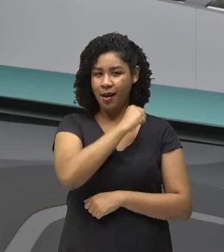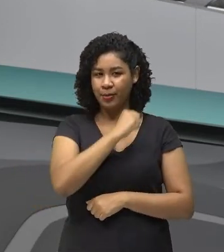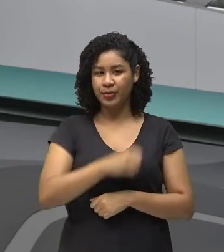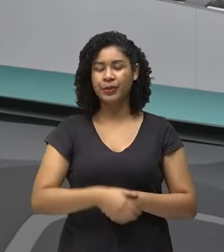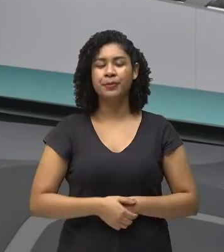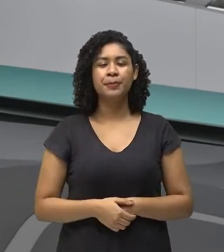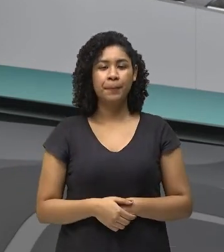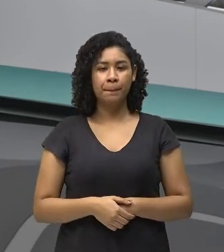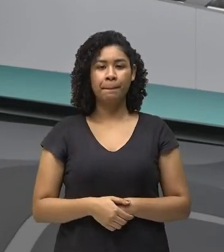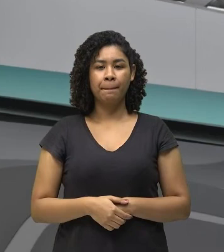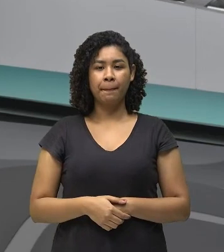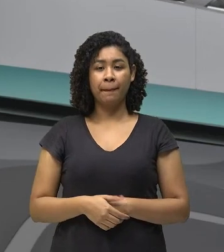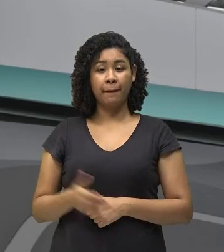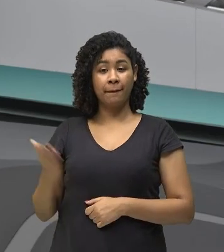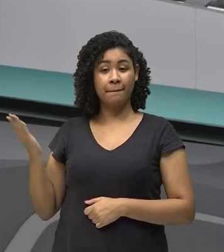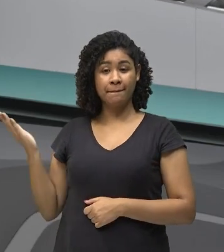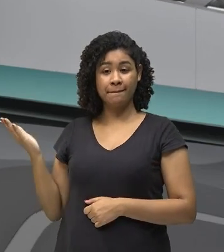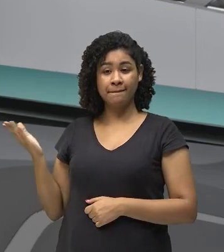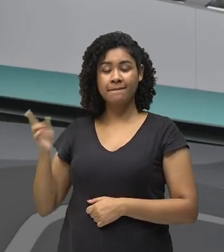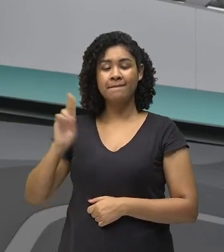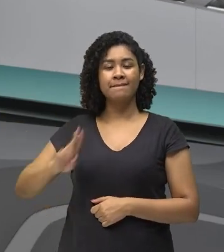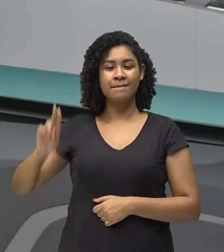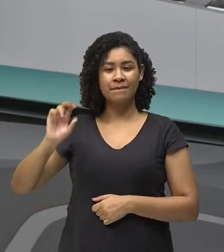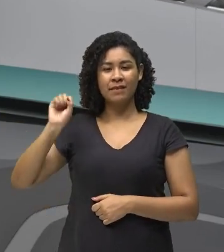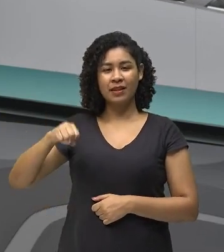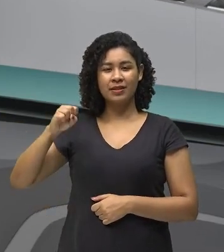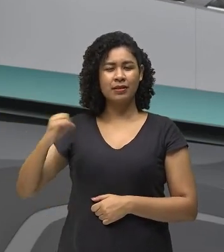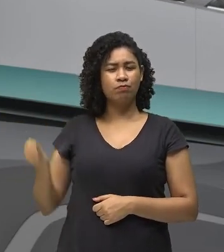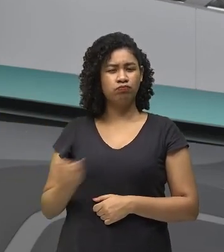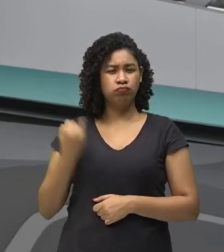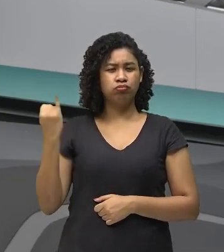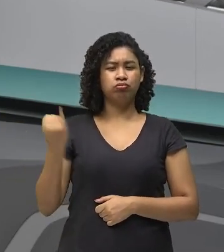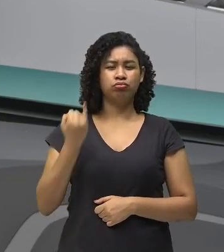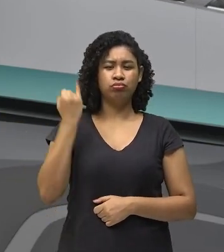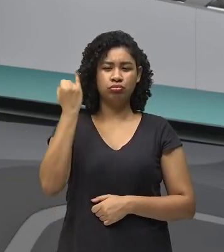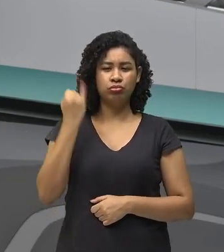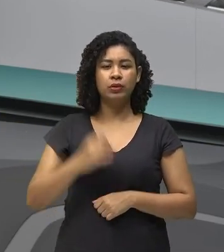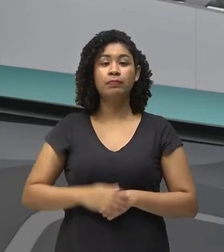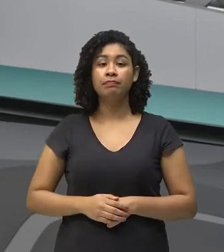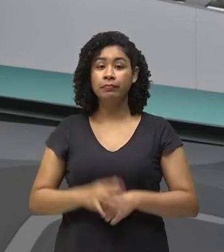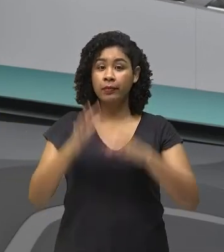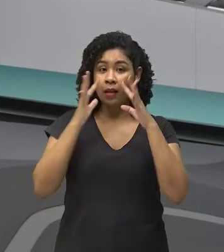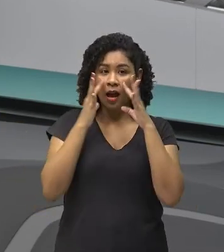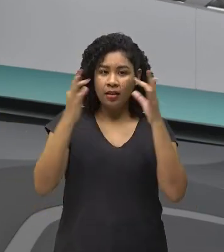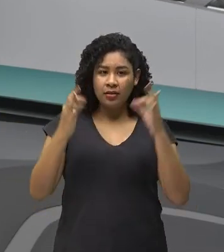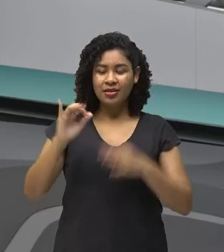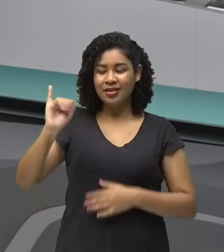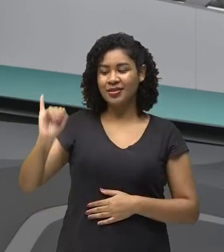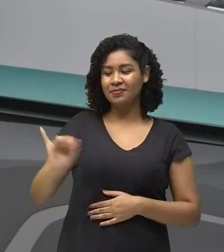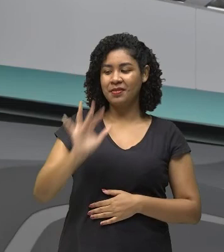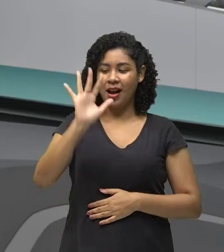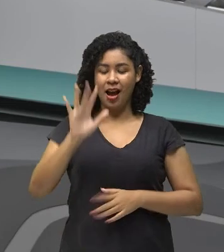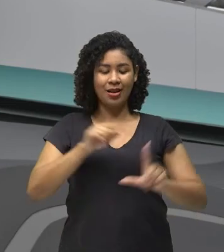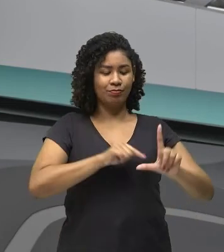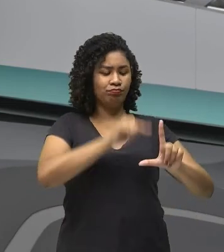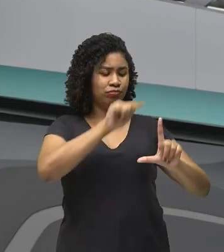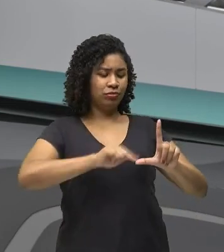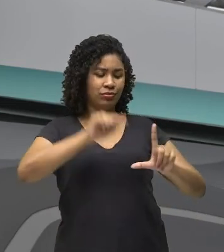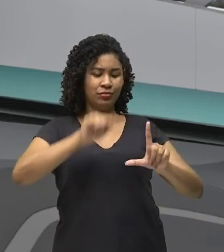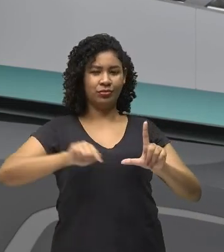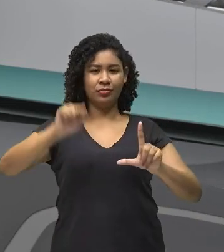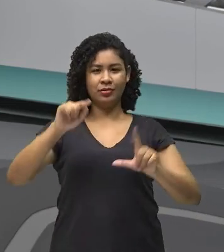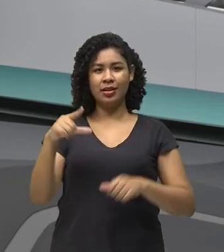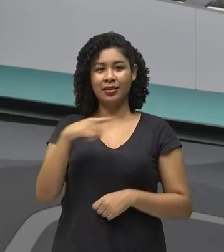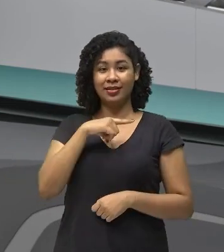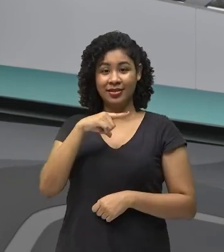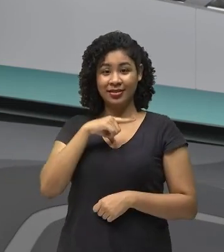é? Esse próximo passo que é super importante, que é o quê? Prestar atenção às ilustrações e gráficos,